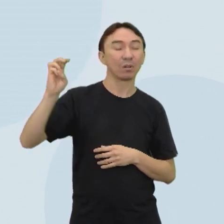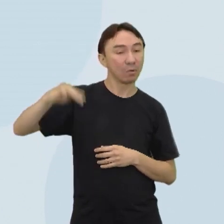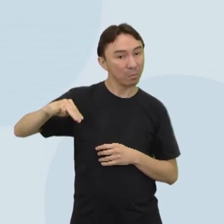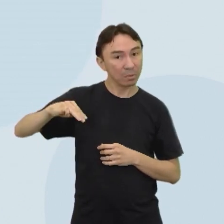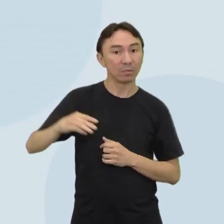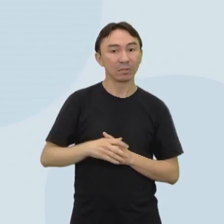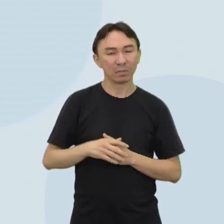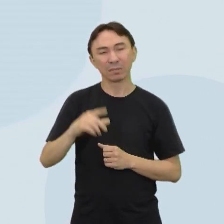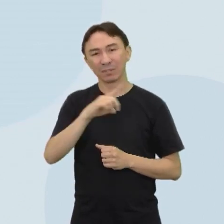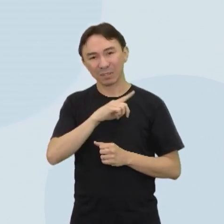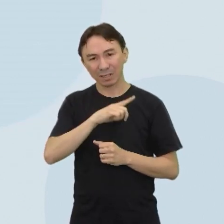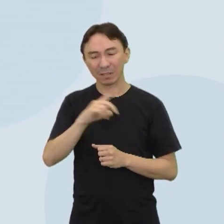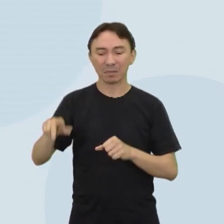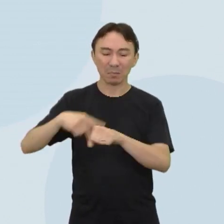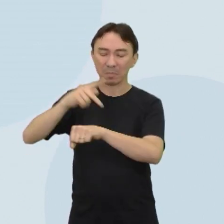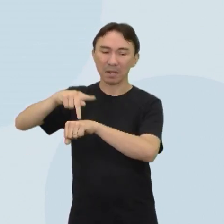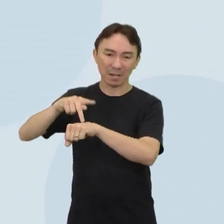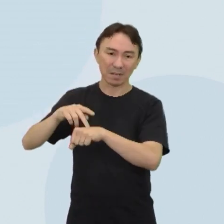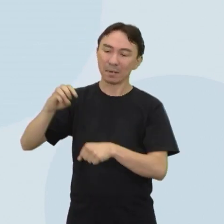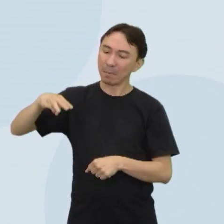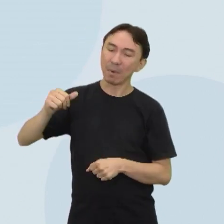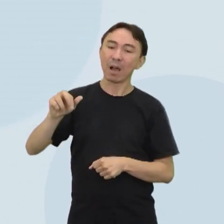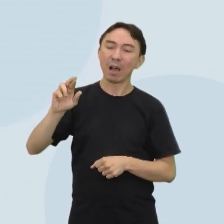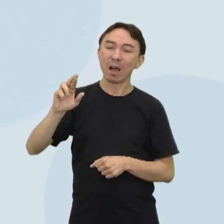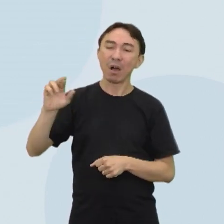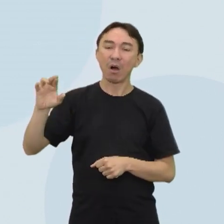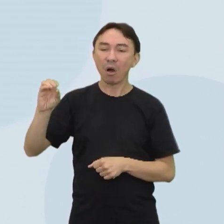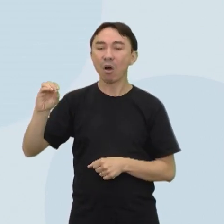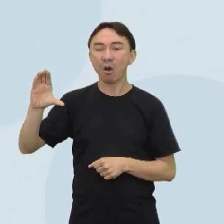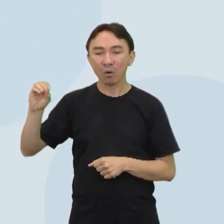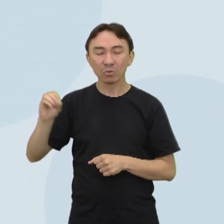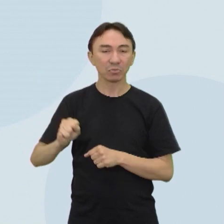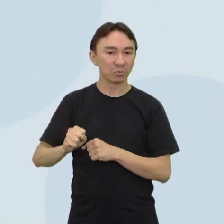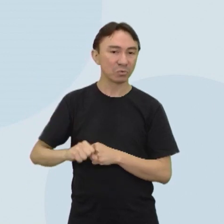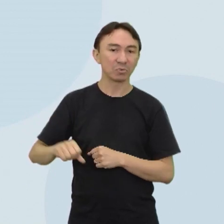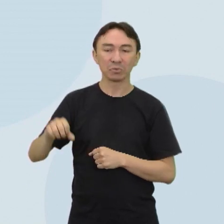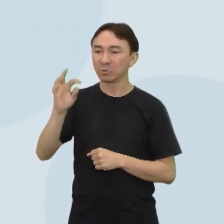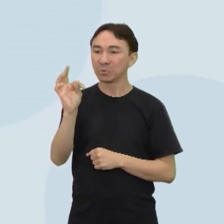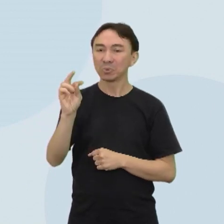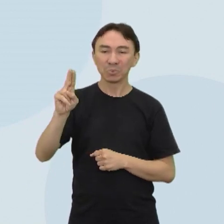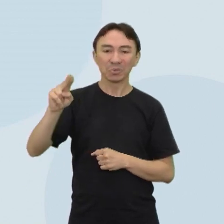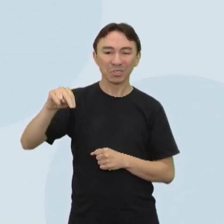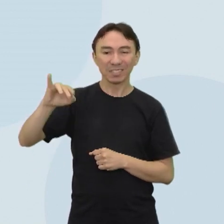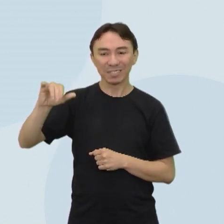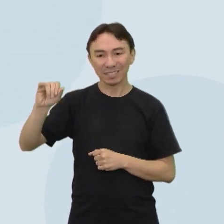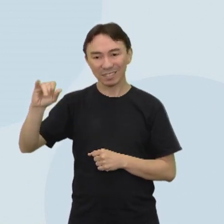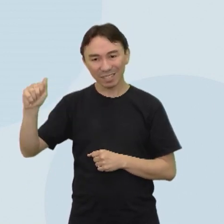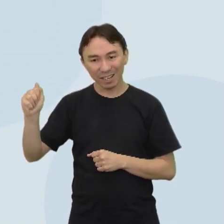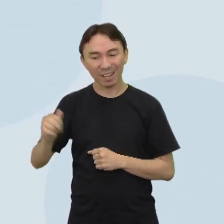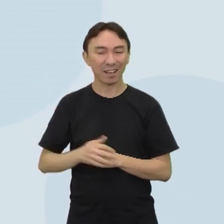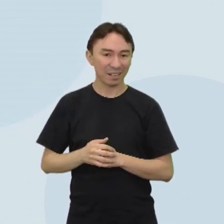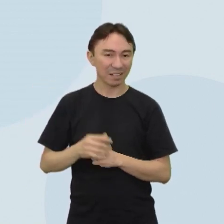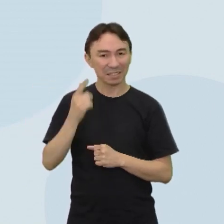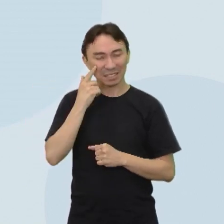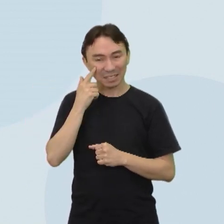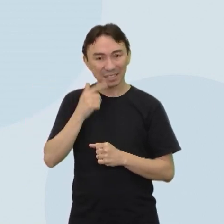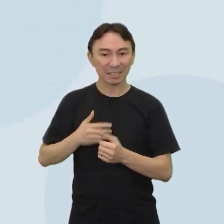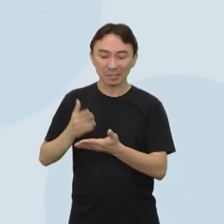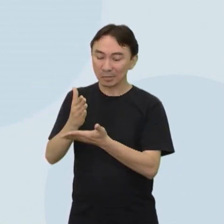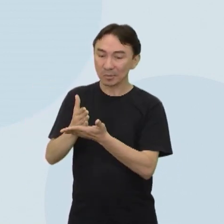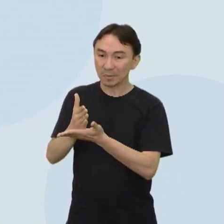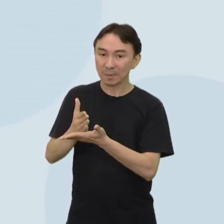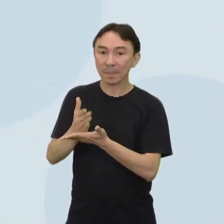África, pegando aí países como Marrocos, Argélia, a Tunísia, né? Ela aí acaba separando aí a costa do Atlântico